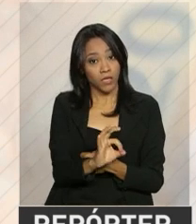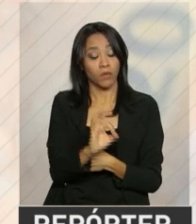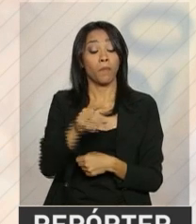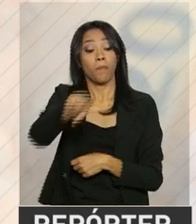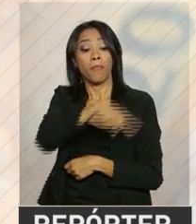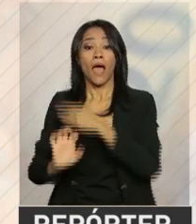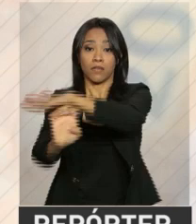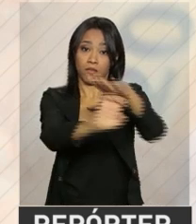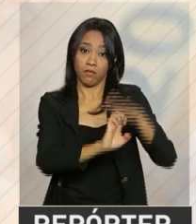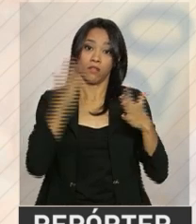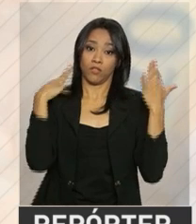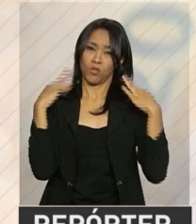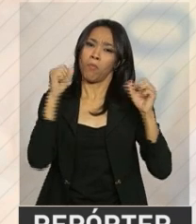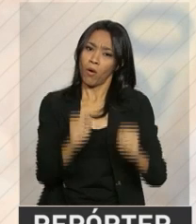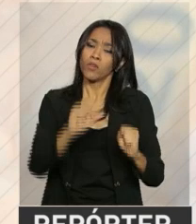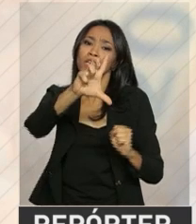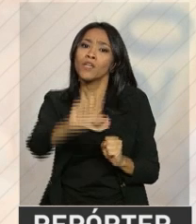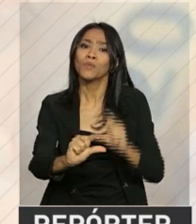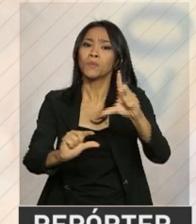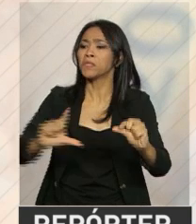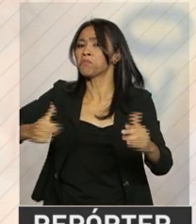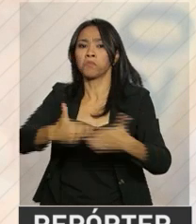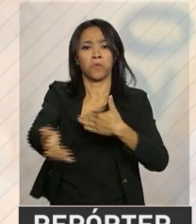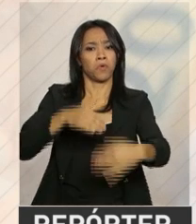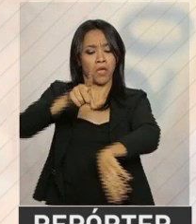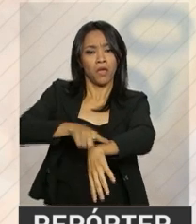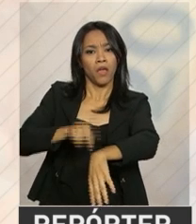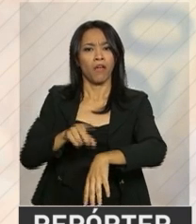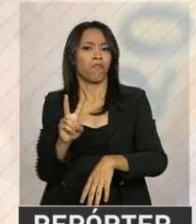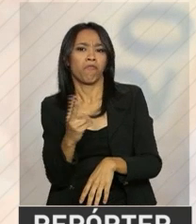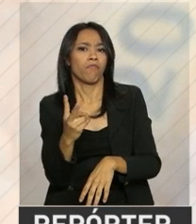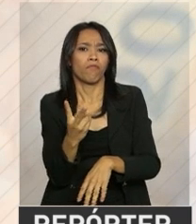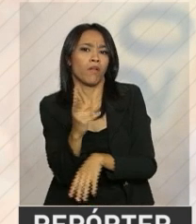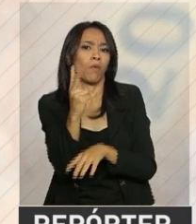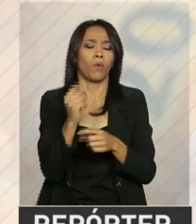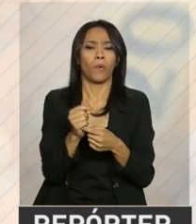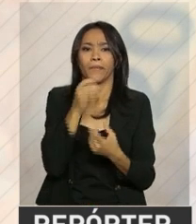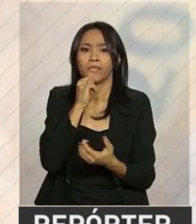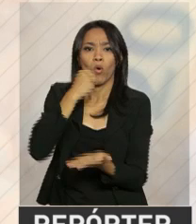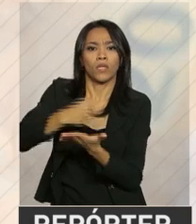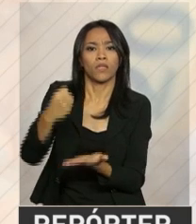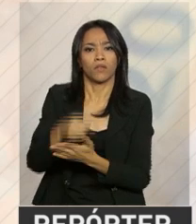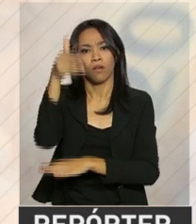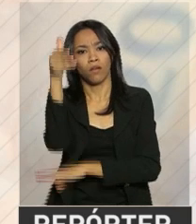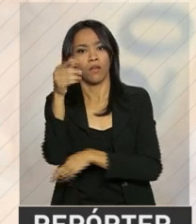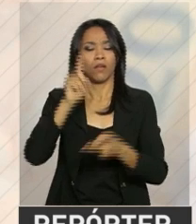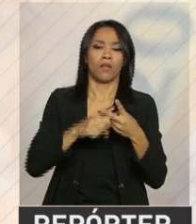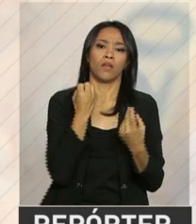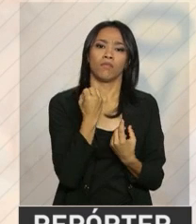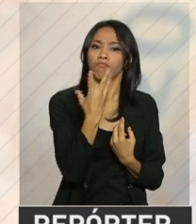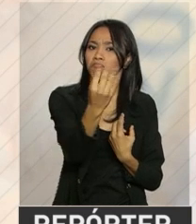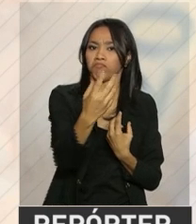turismo podem utilizar a redução para remessas de qualquer valor na contratação de hotéis transporte e hospedagem dos pacotes de